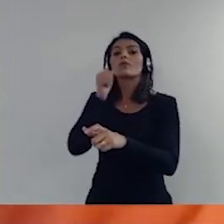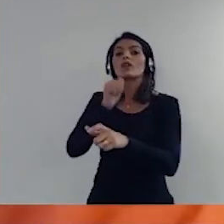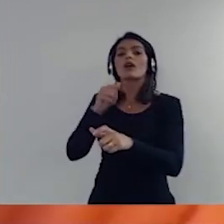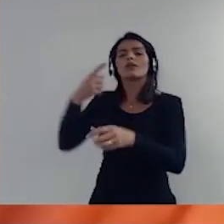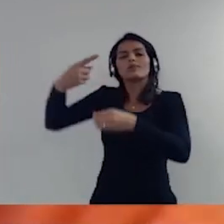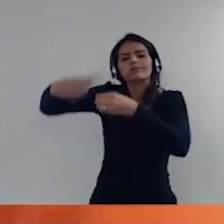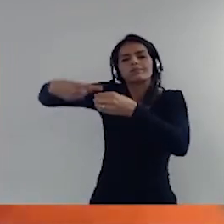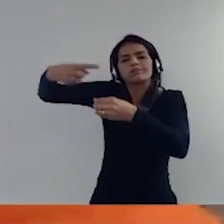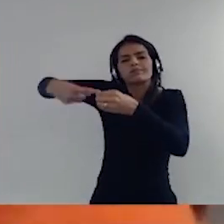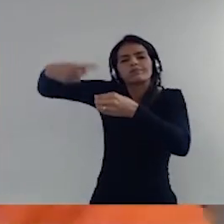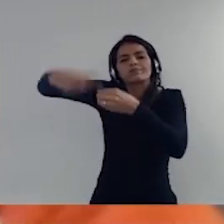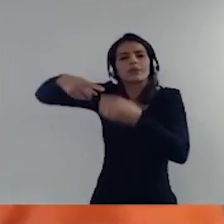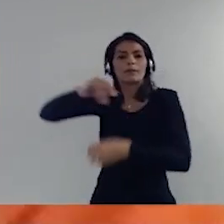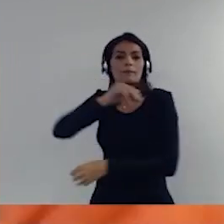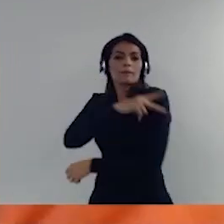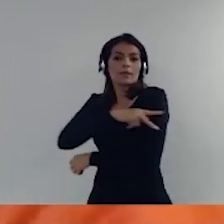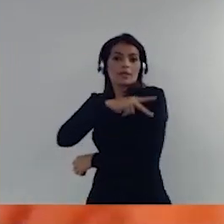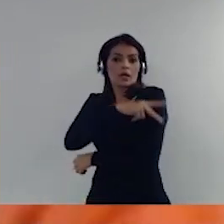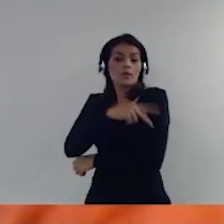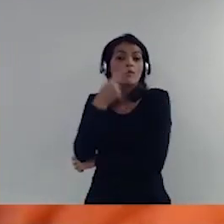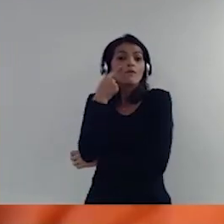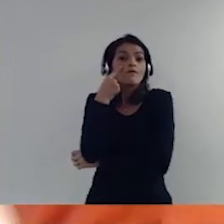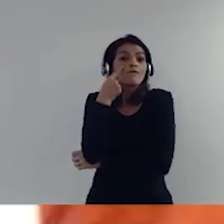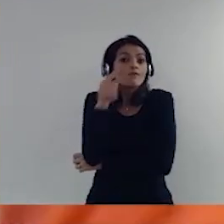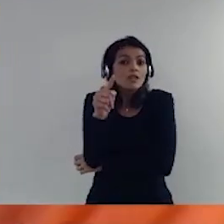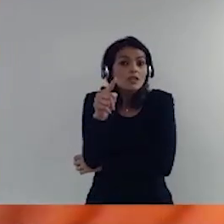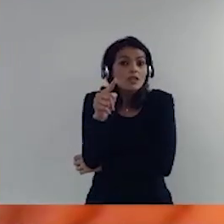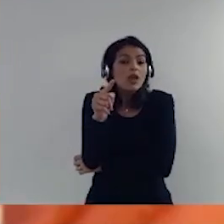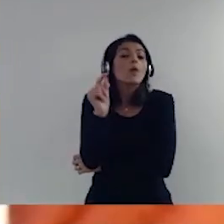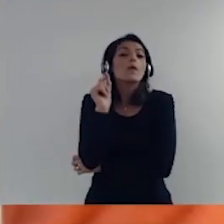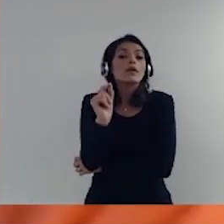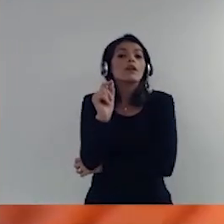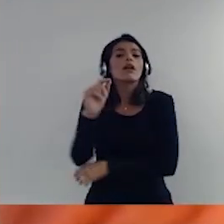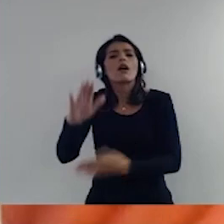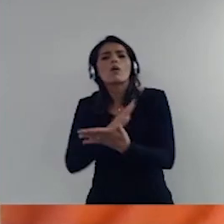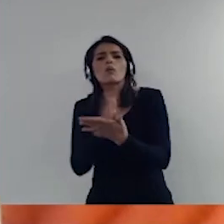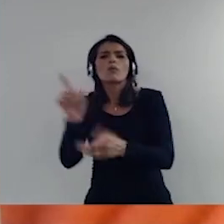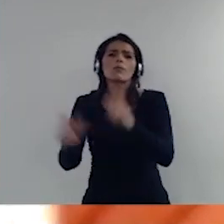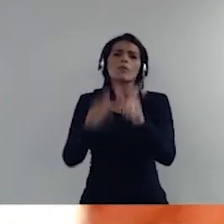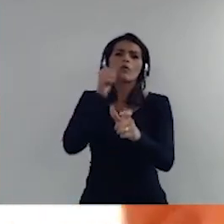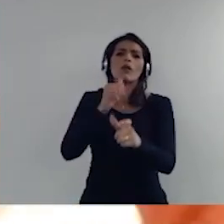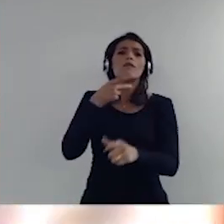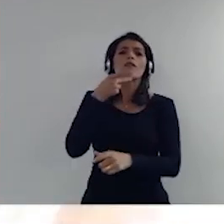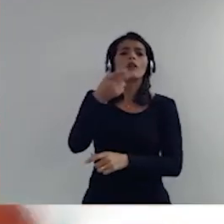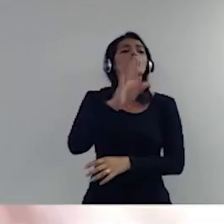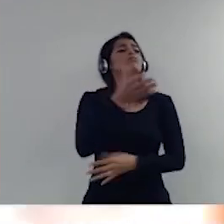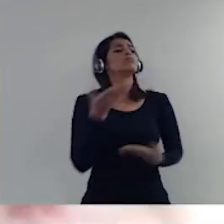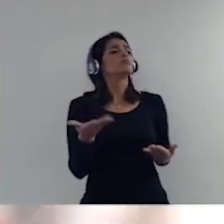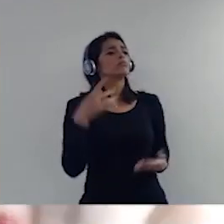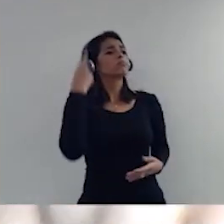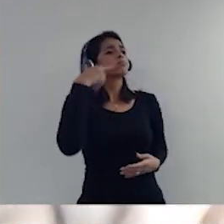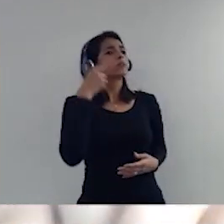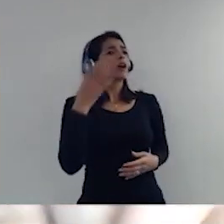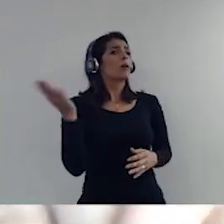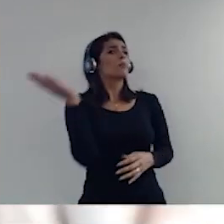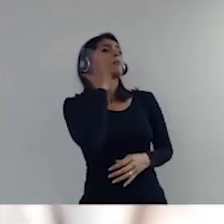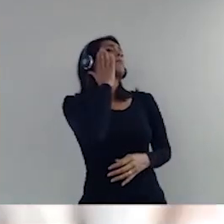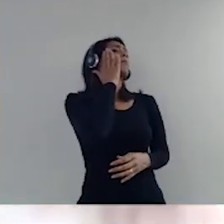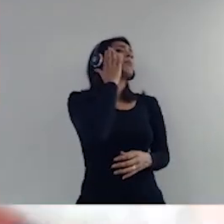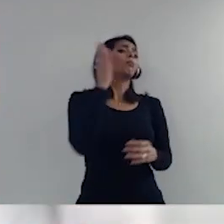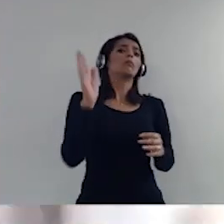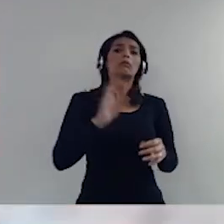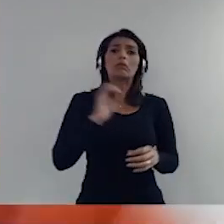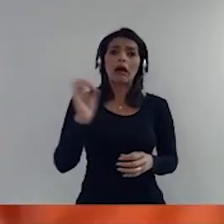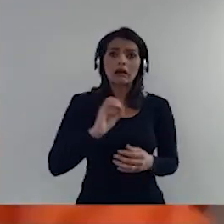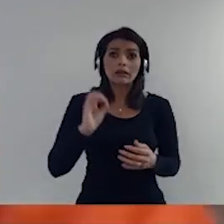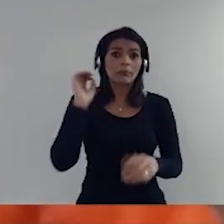interior do Piauí, eu já vi algumas mulheres dizendo: doutora, ele não me bate mais